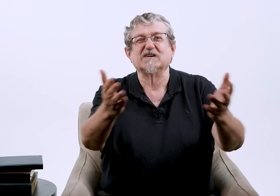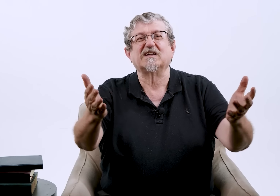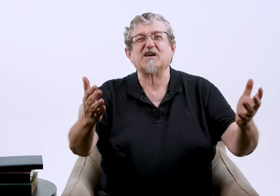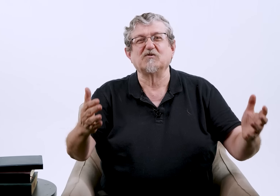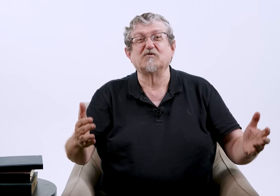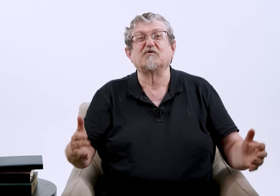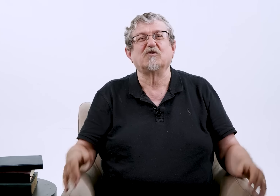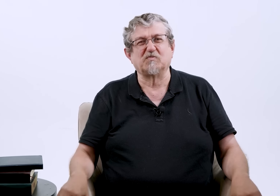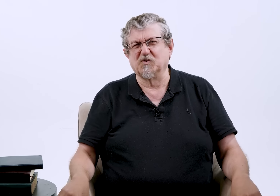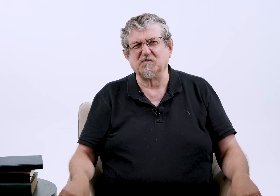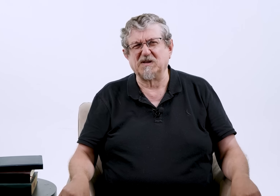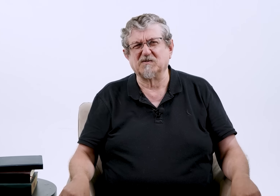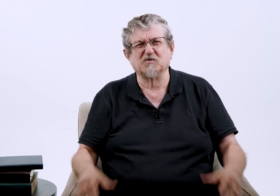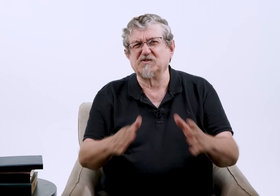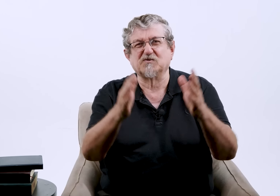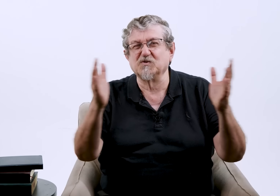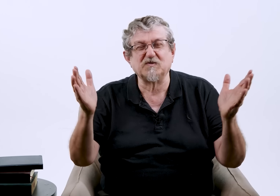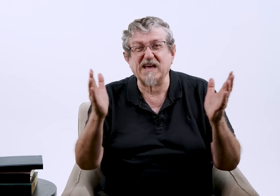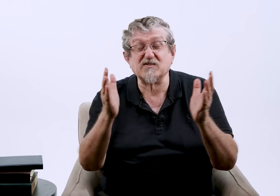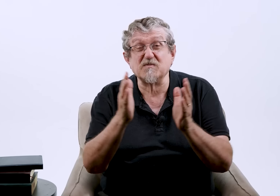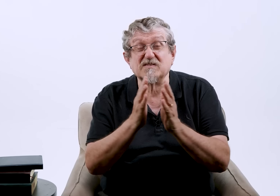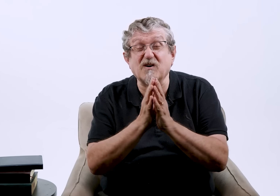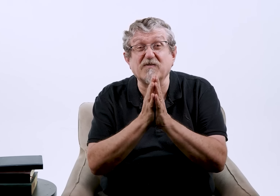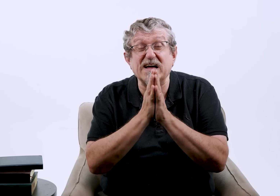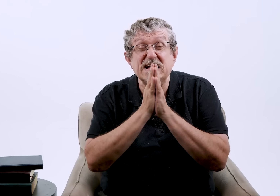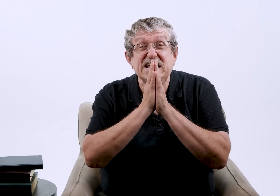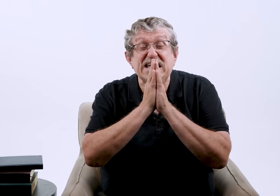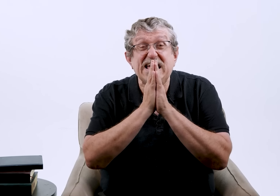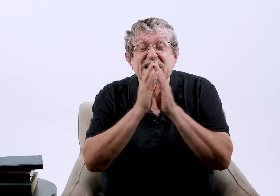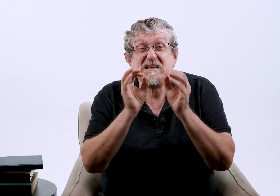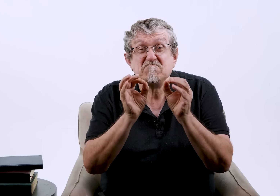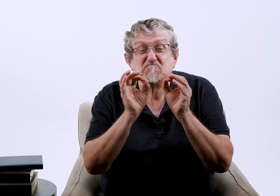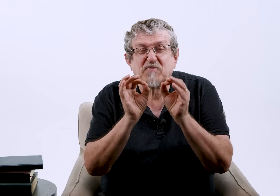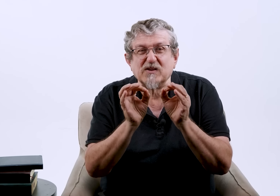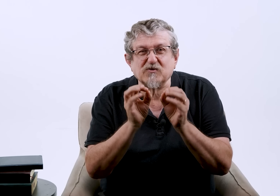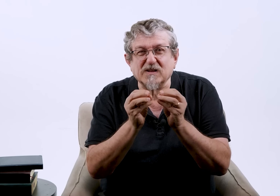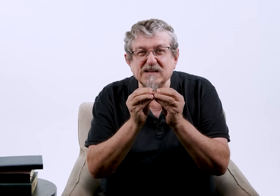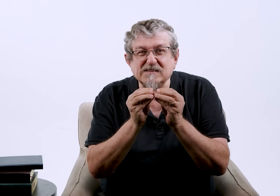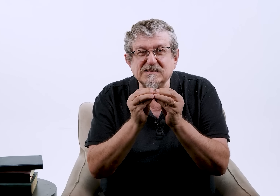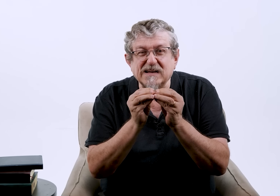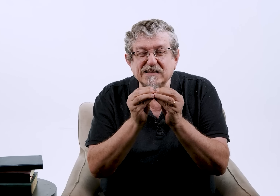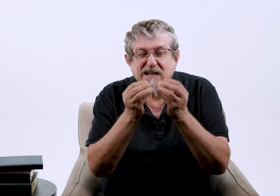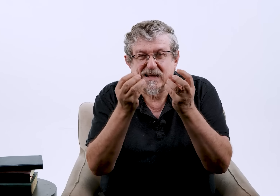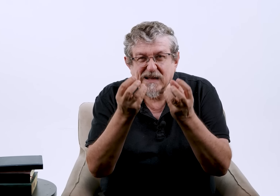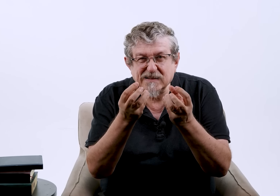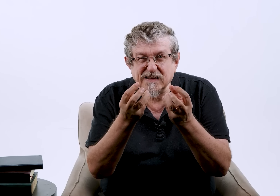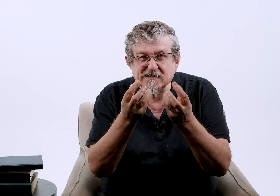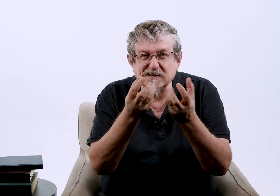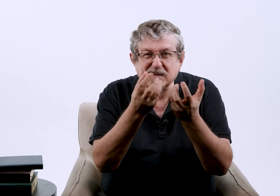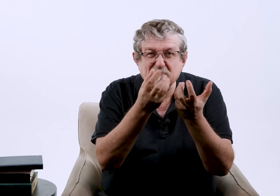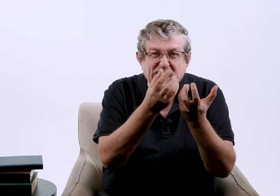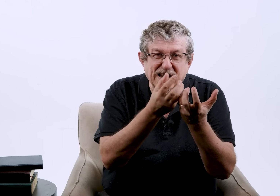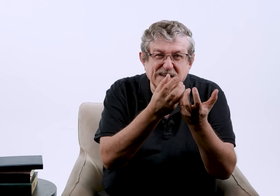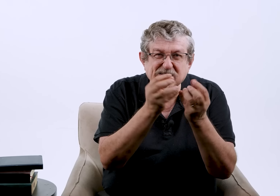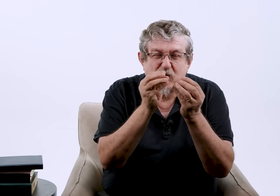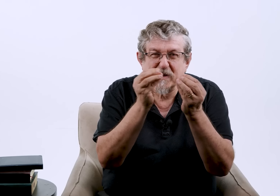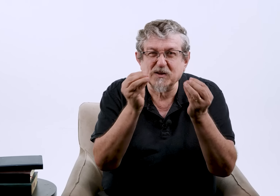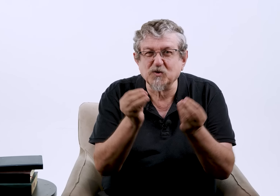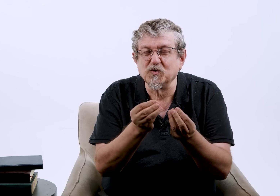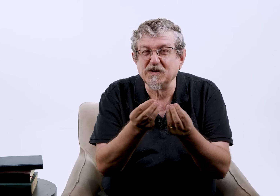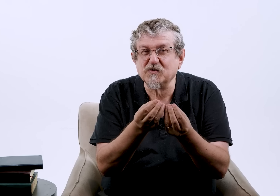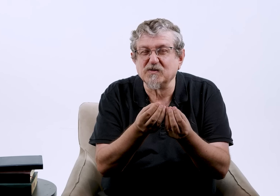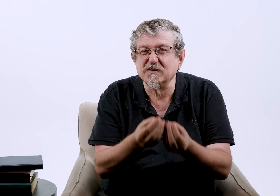tanto, creio, foi por mim. Tu, Jesus, vieste me salvar. É impressionante a delicadeza, a beleza,